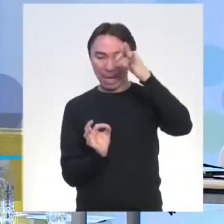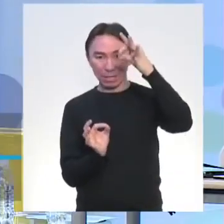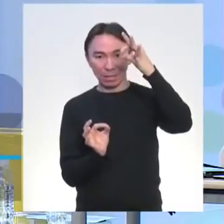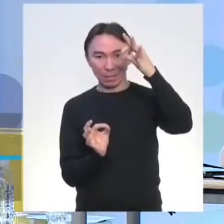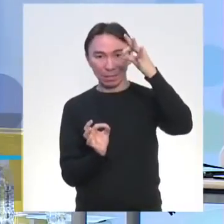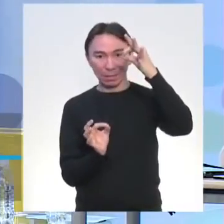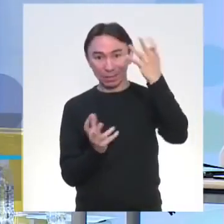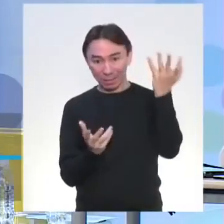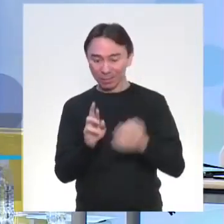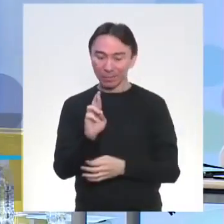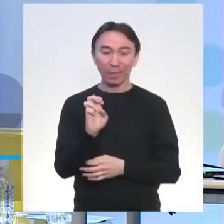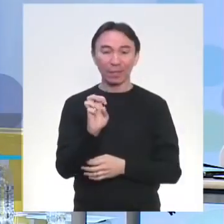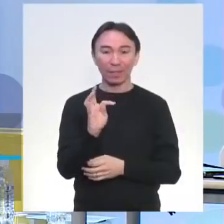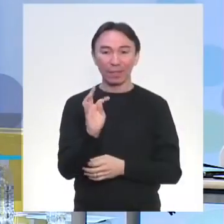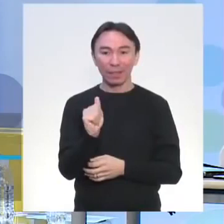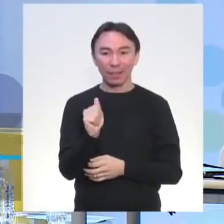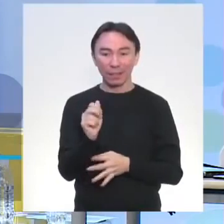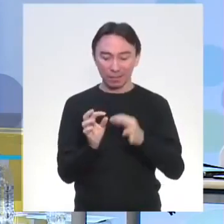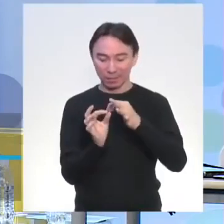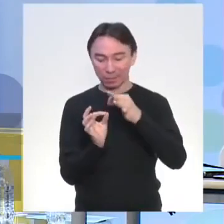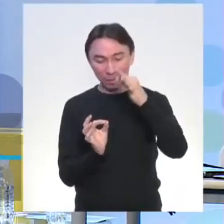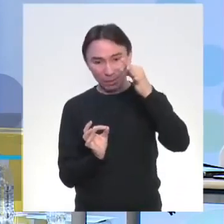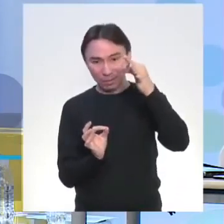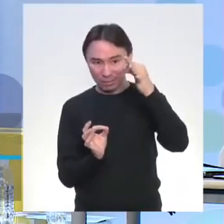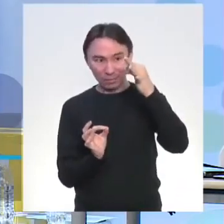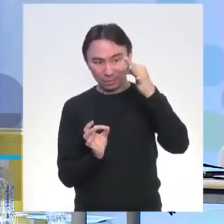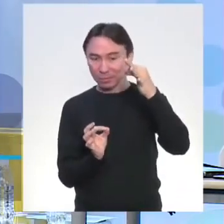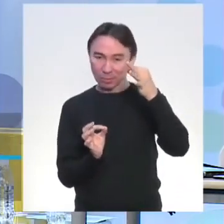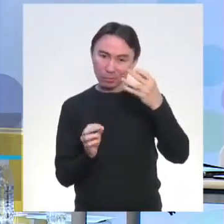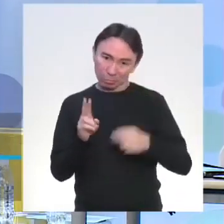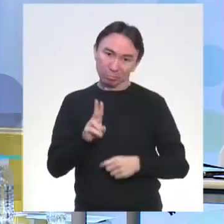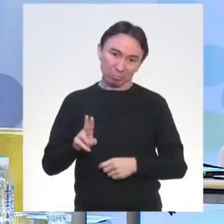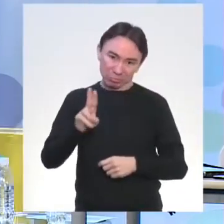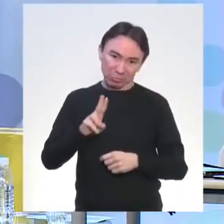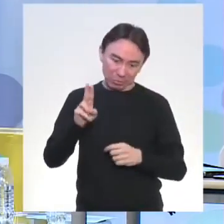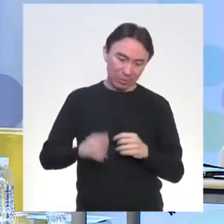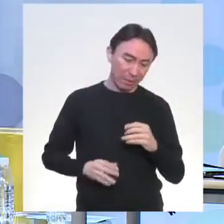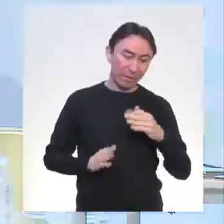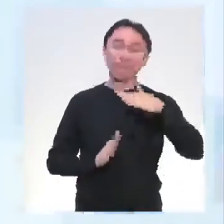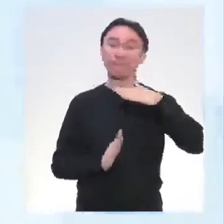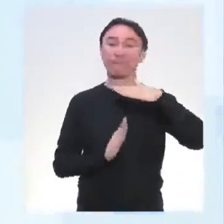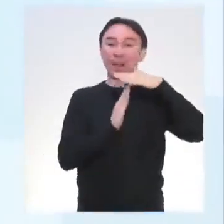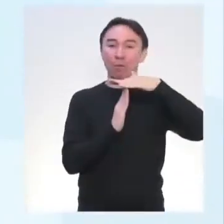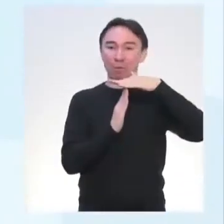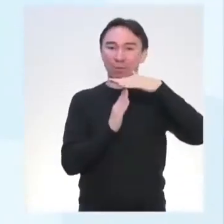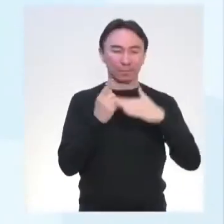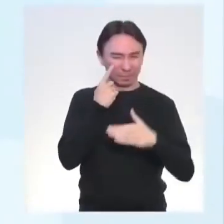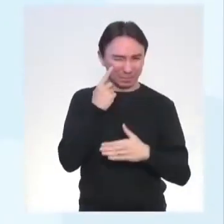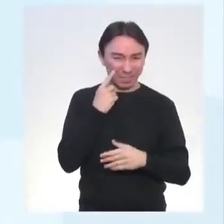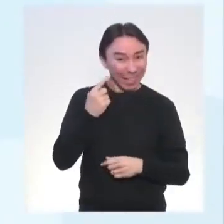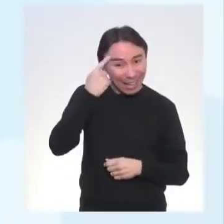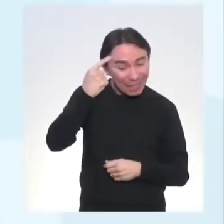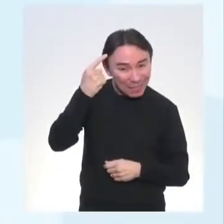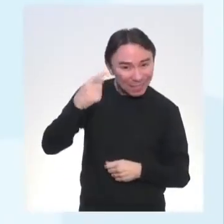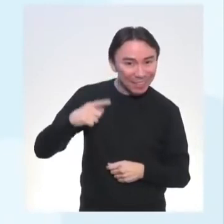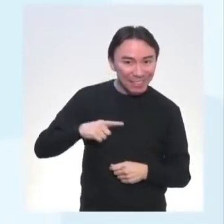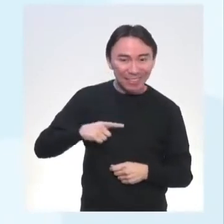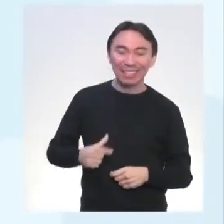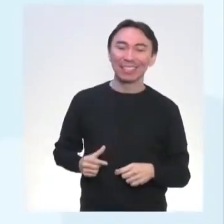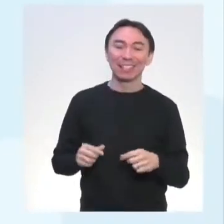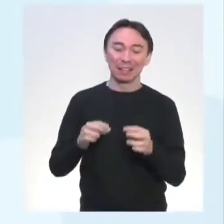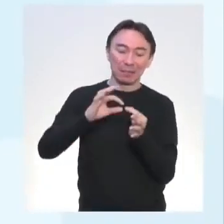vamos utilizar as suas extremidades. Então, se você recorda bem, você escreveu, né? Você falou que tinha um lado